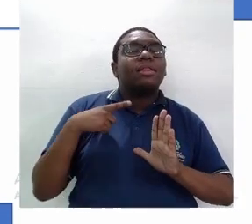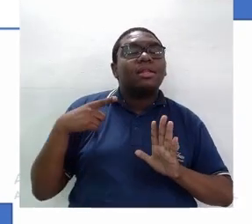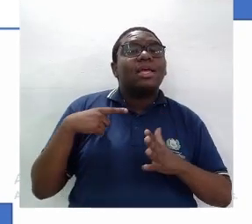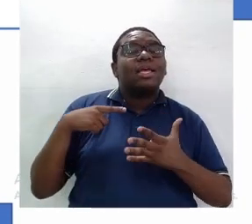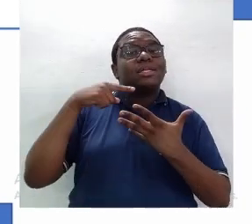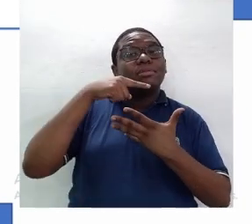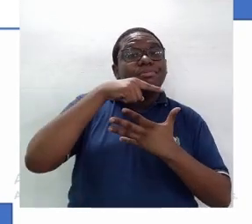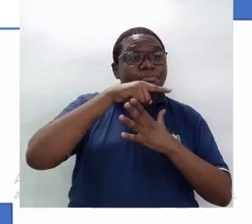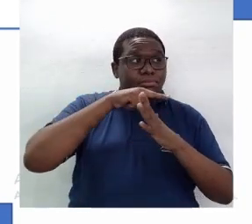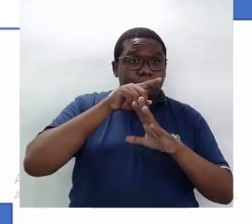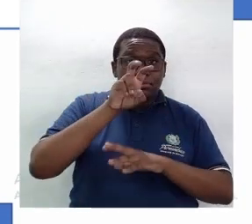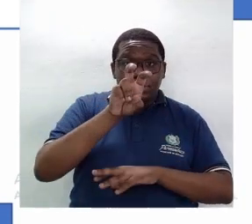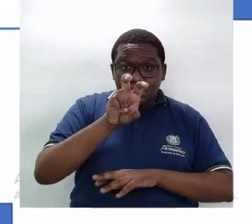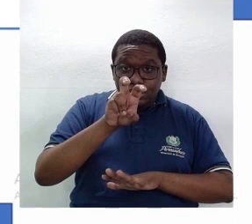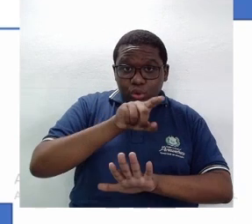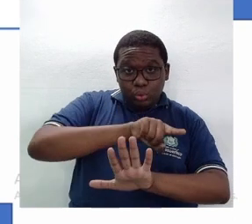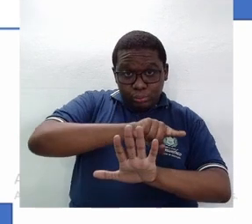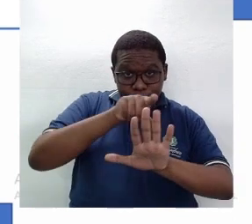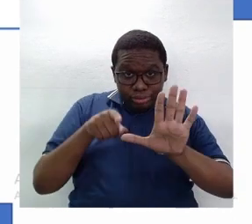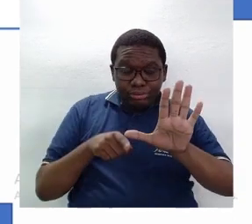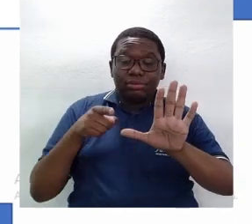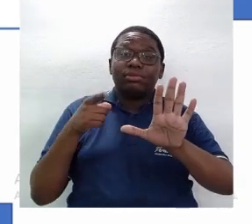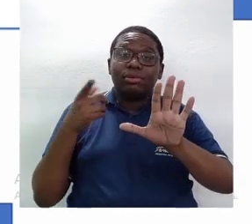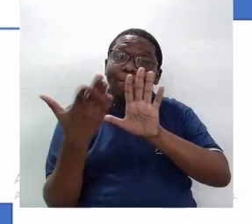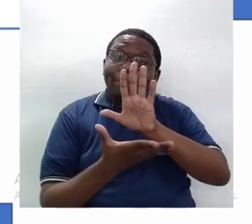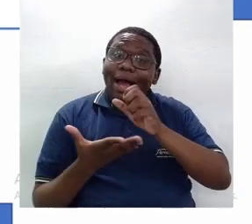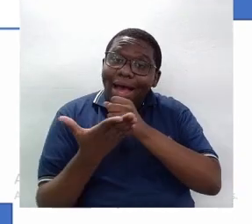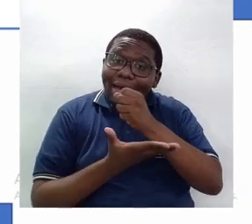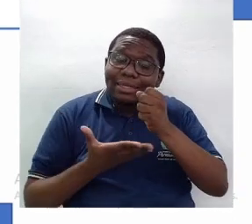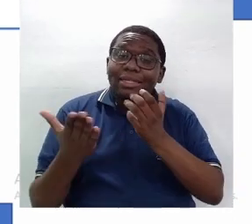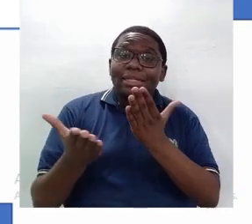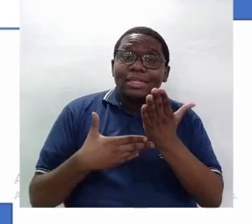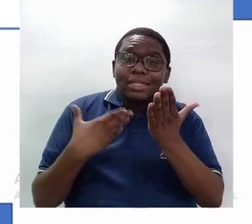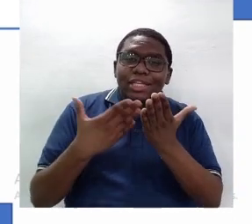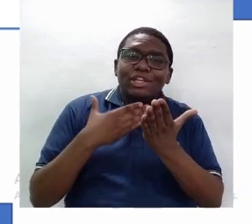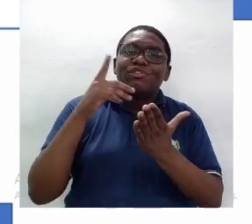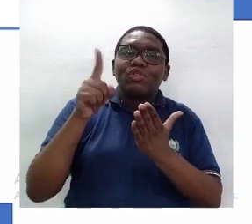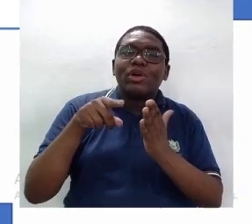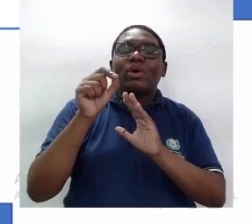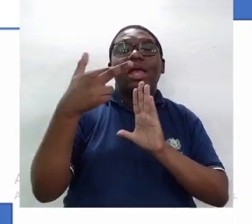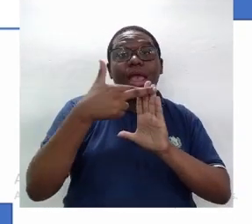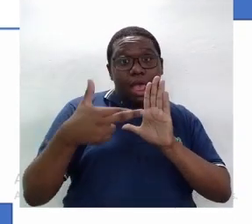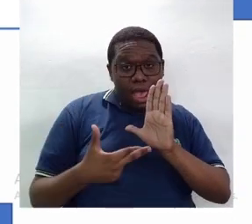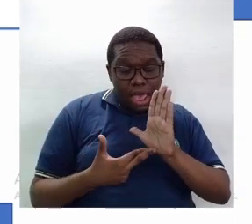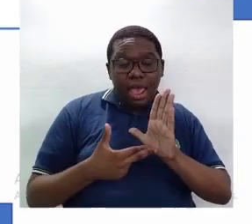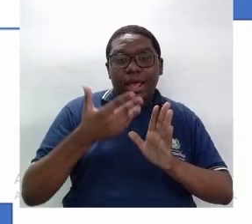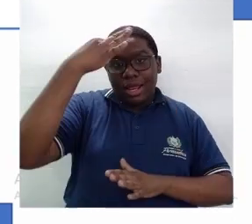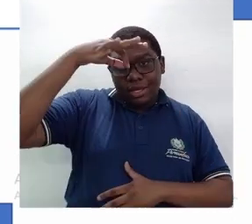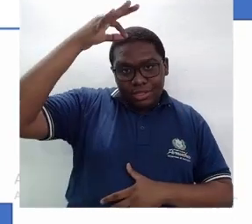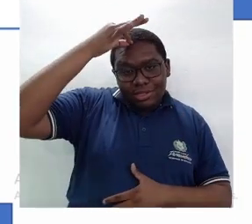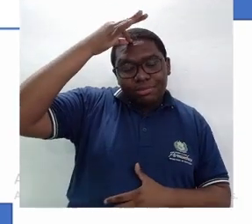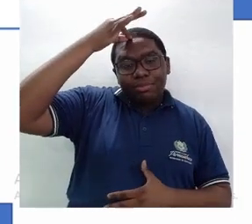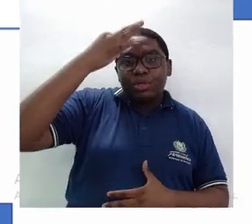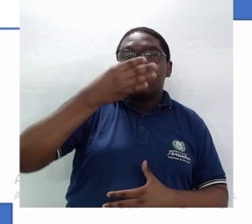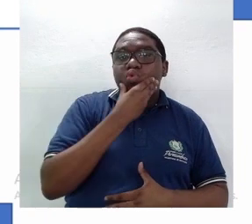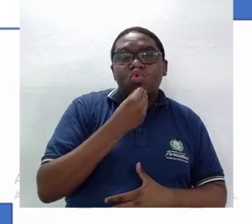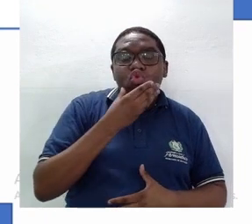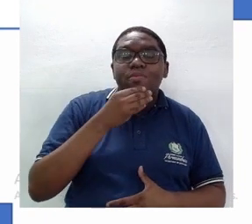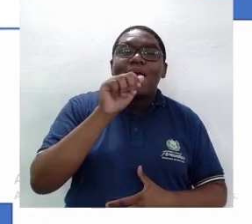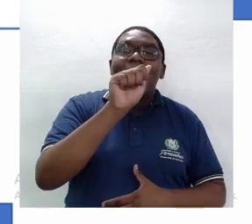obras básicas. Quais são? Chamadas de Codificação Espírita, publicada por